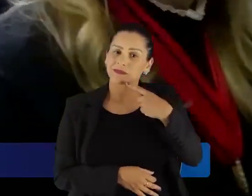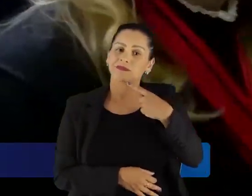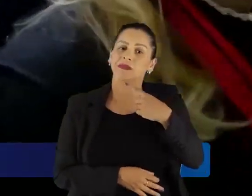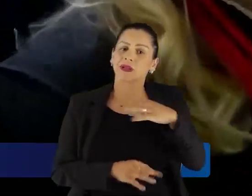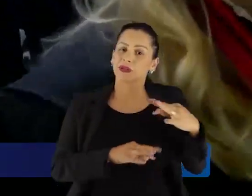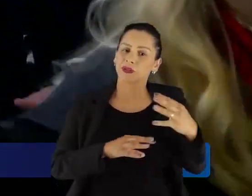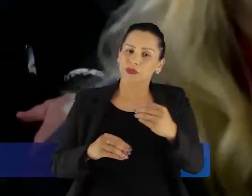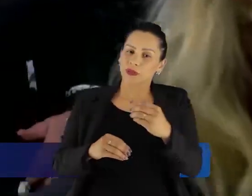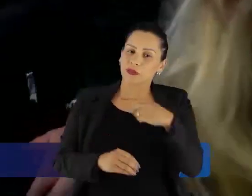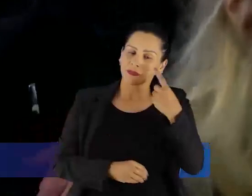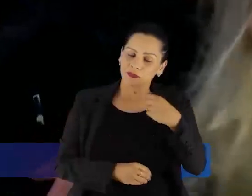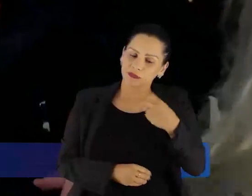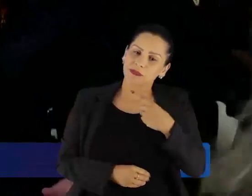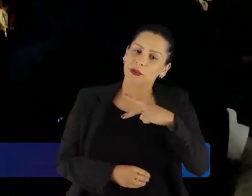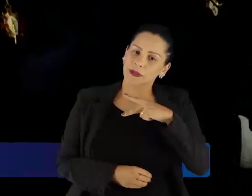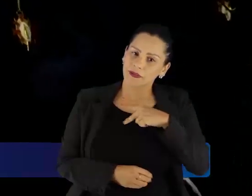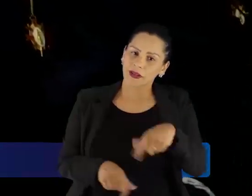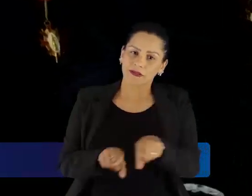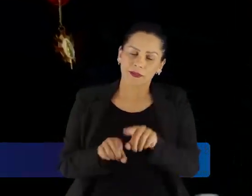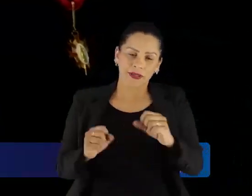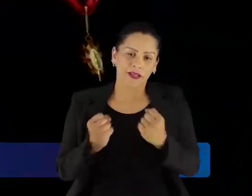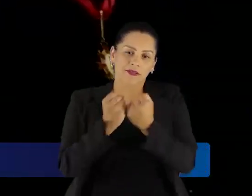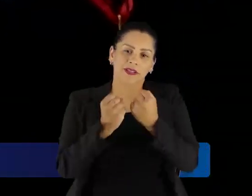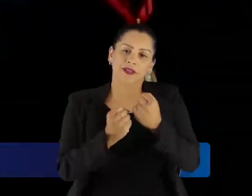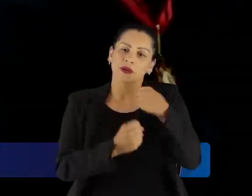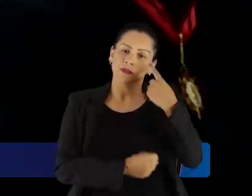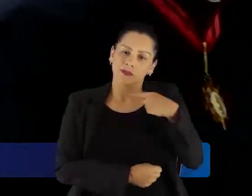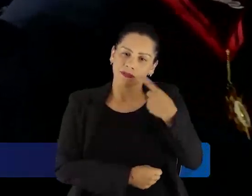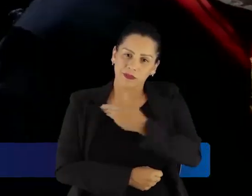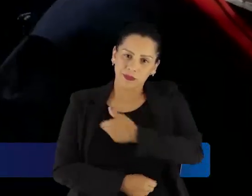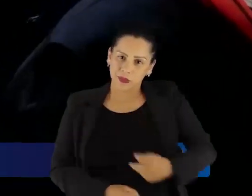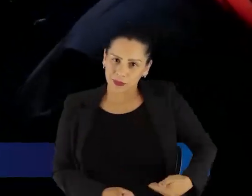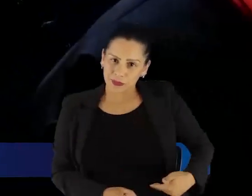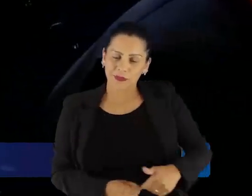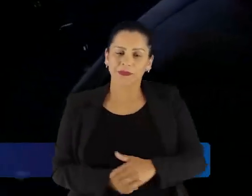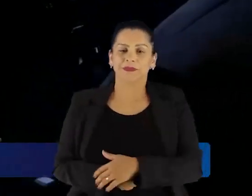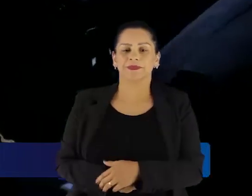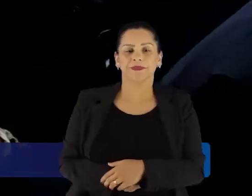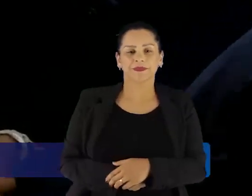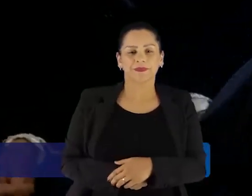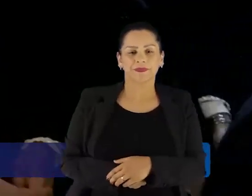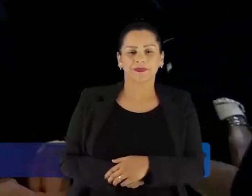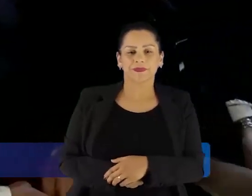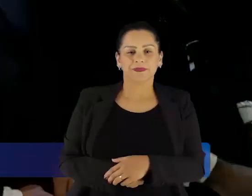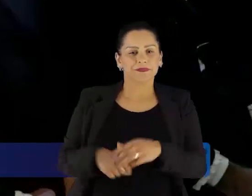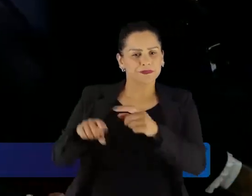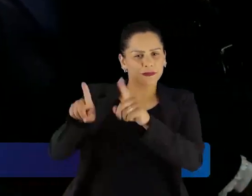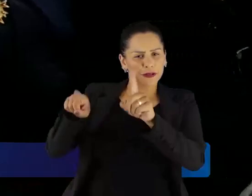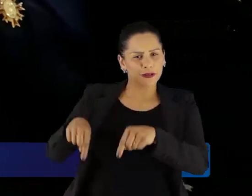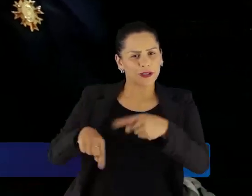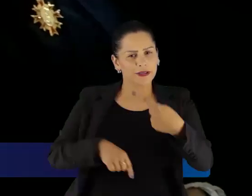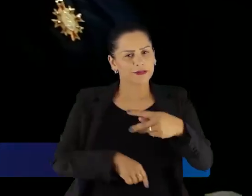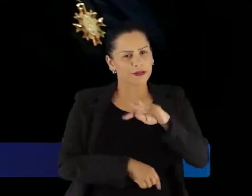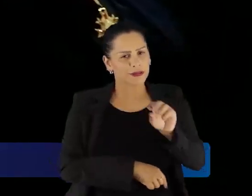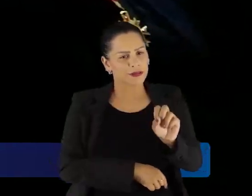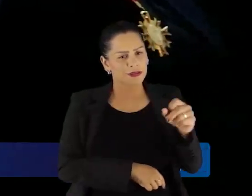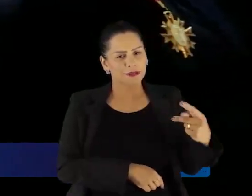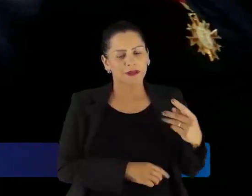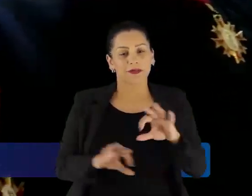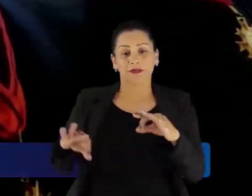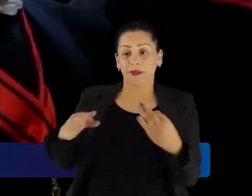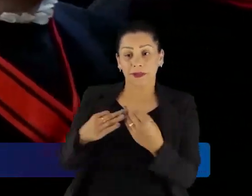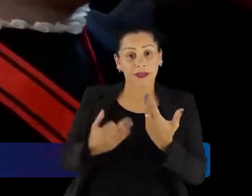advocacia privada da Defensoria e da advocacia pública os servidores familiares